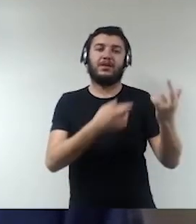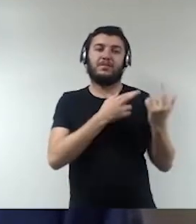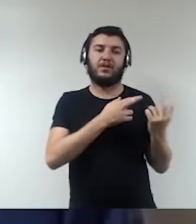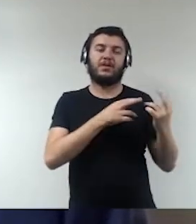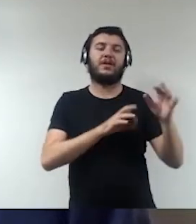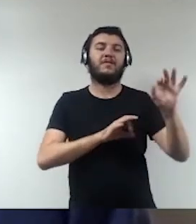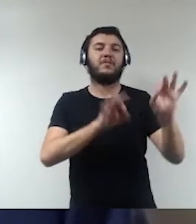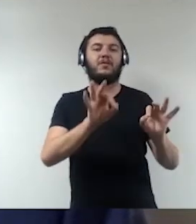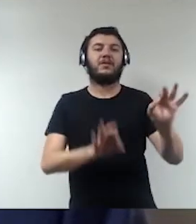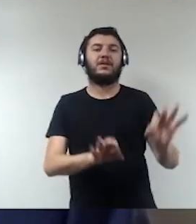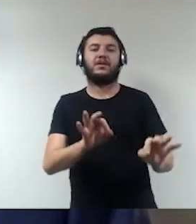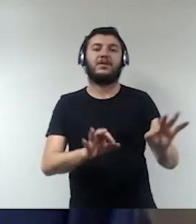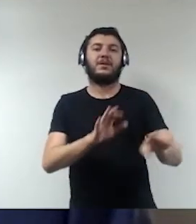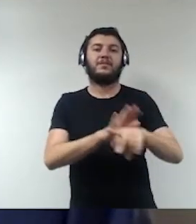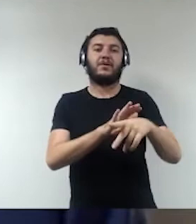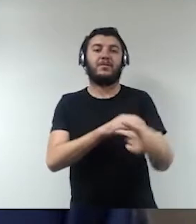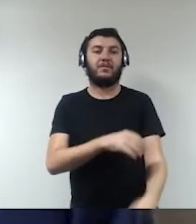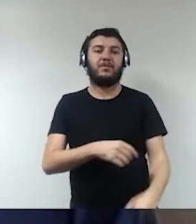ilustrado painel.